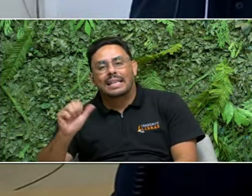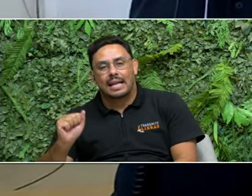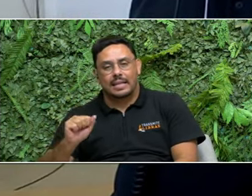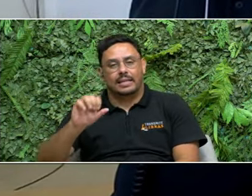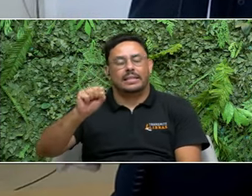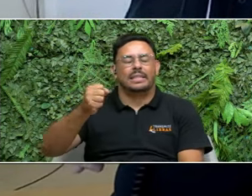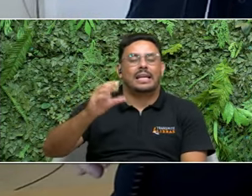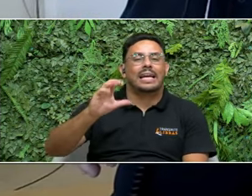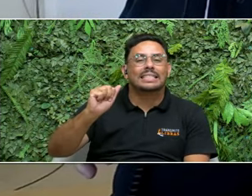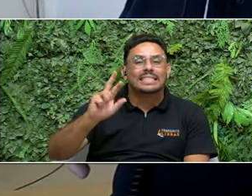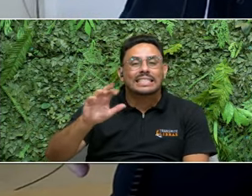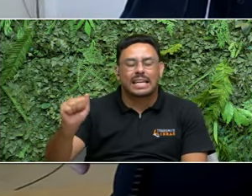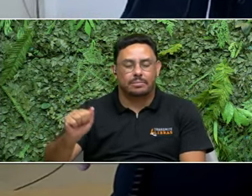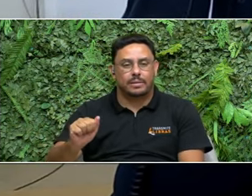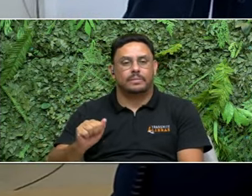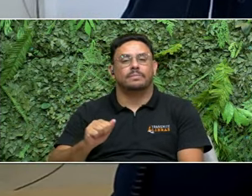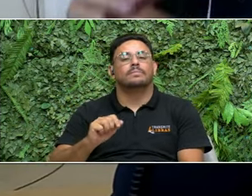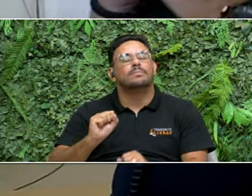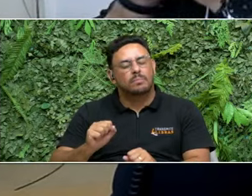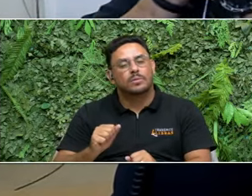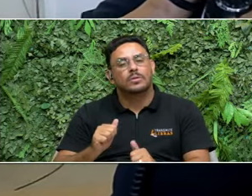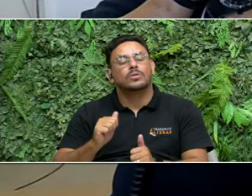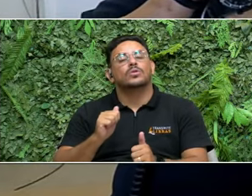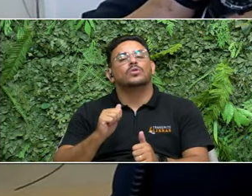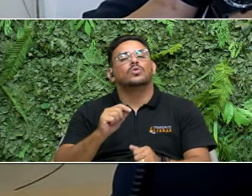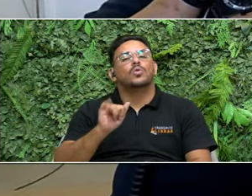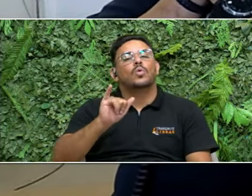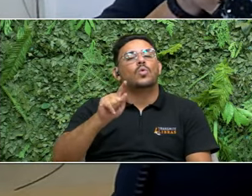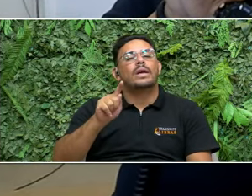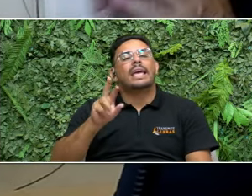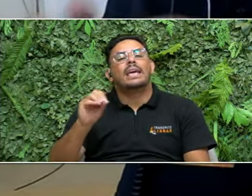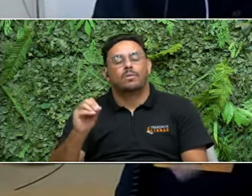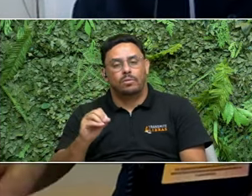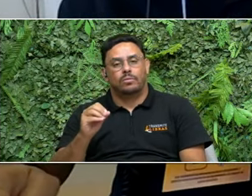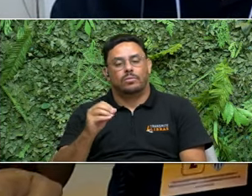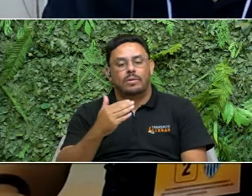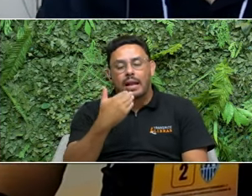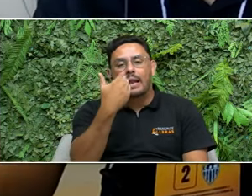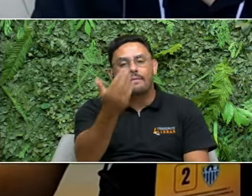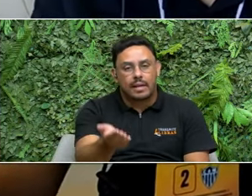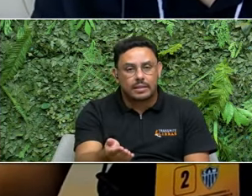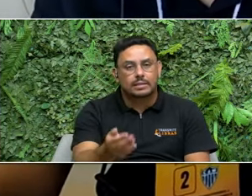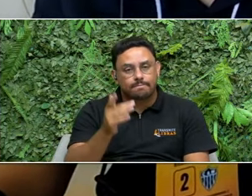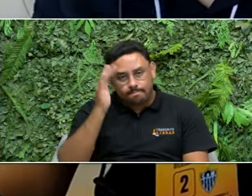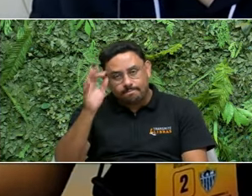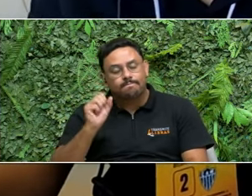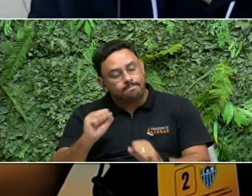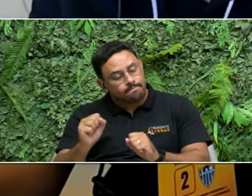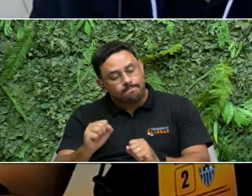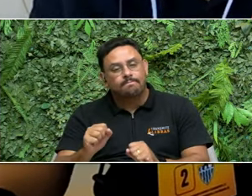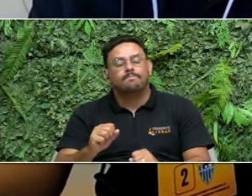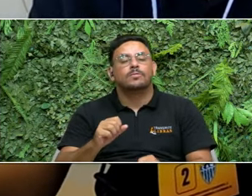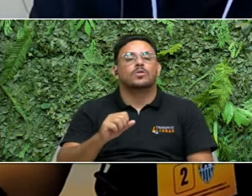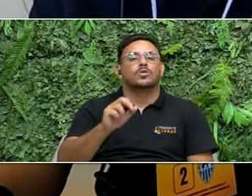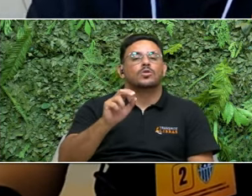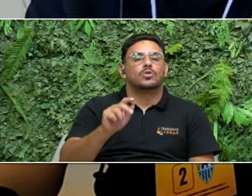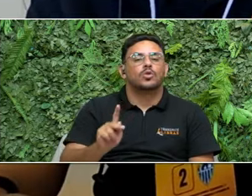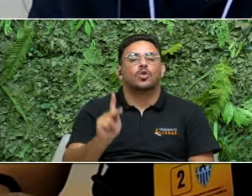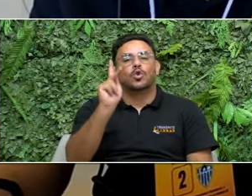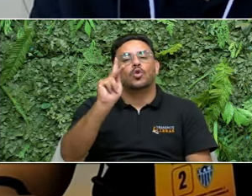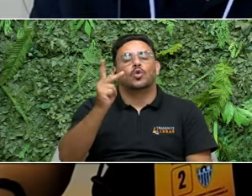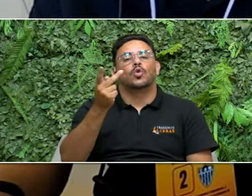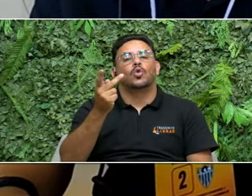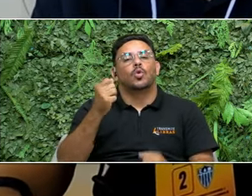e não deve acontecer deve jogar o Igor Gomes e lá na frente né você imaginando que possa jogar o hul o